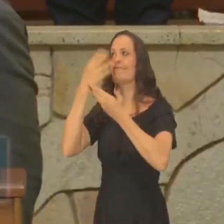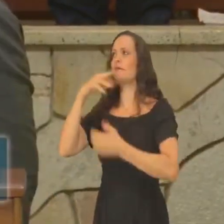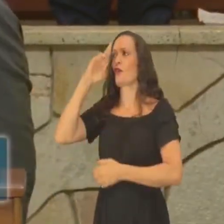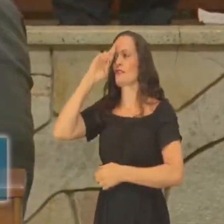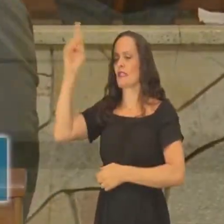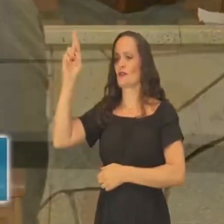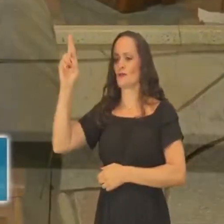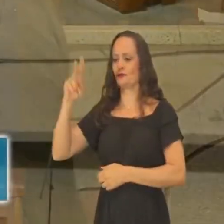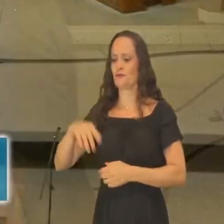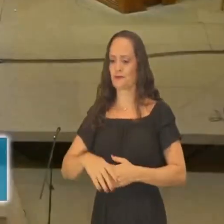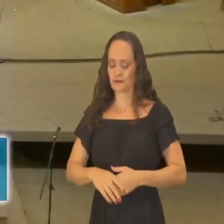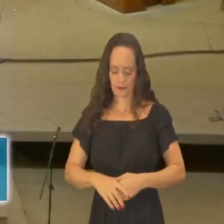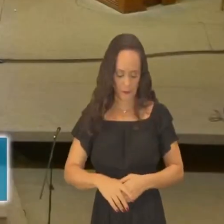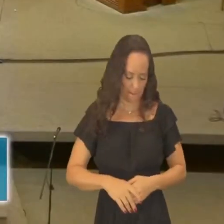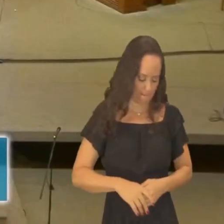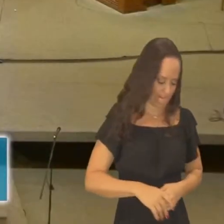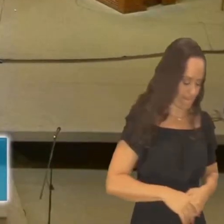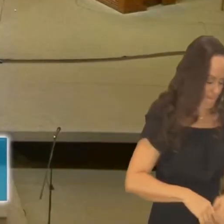consagração ao Senhor.